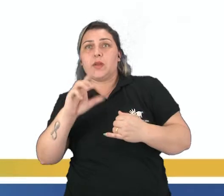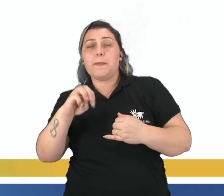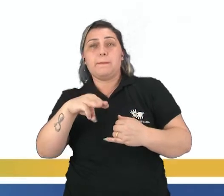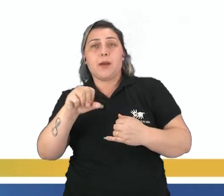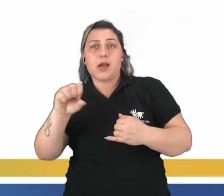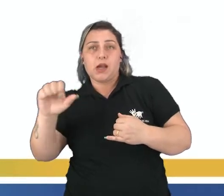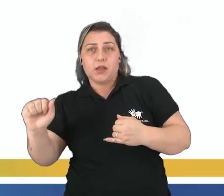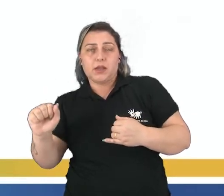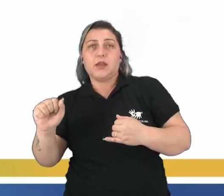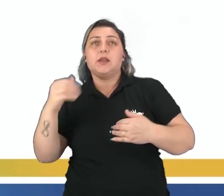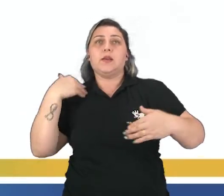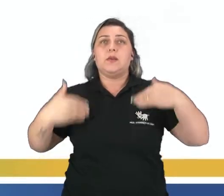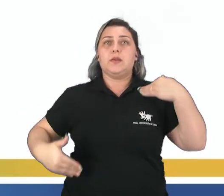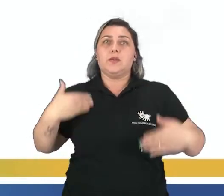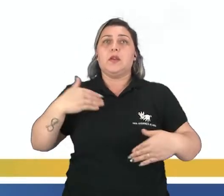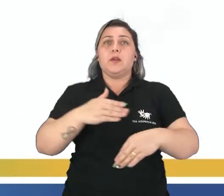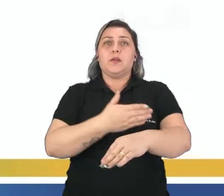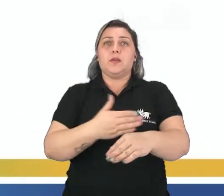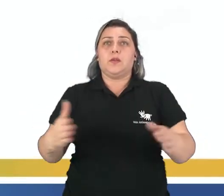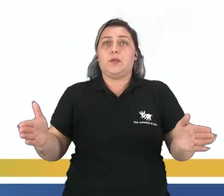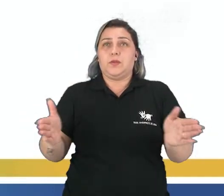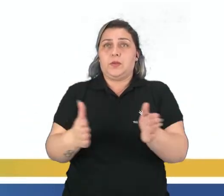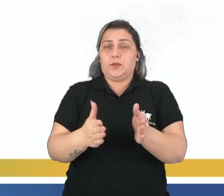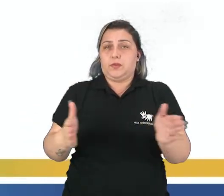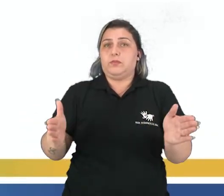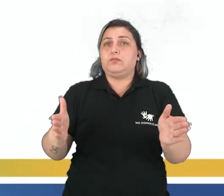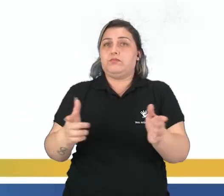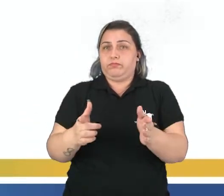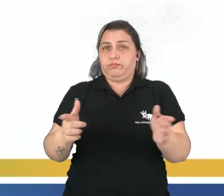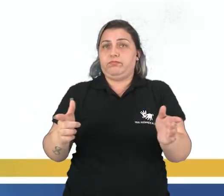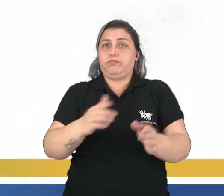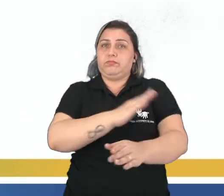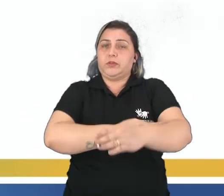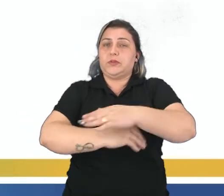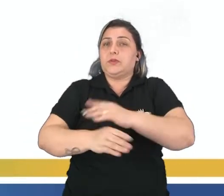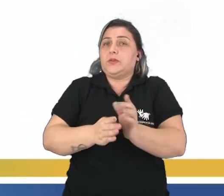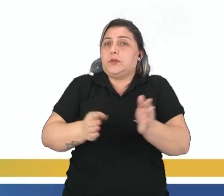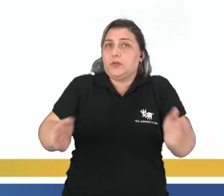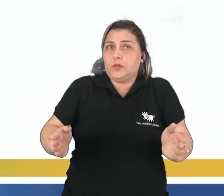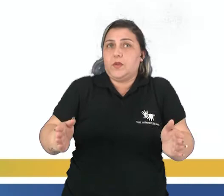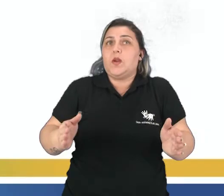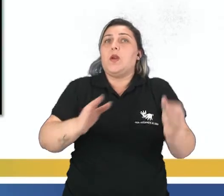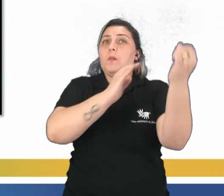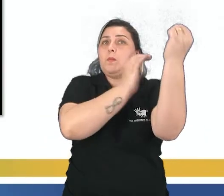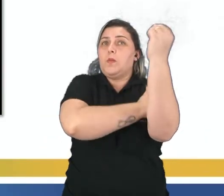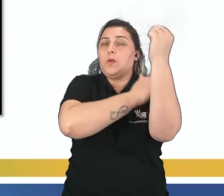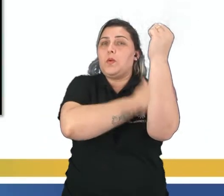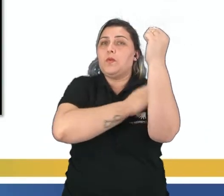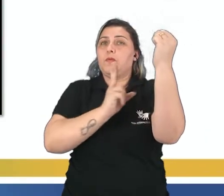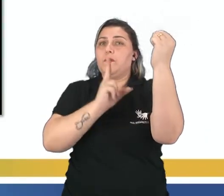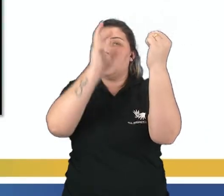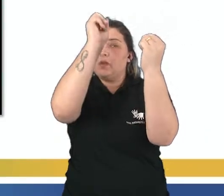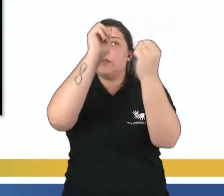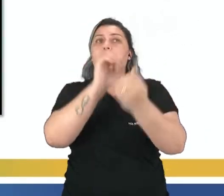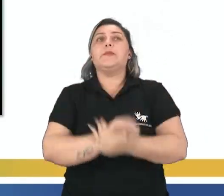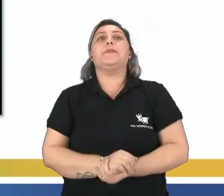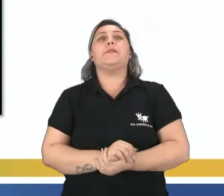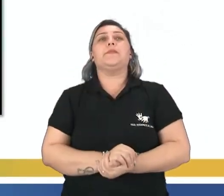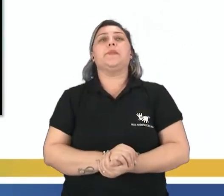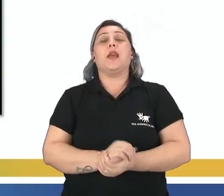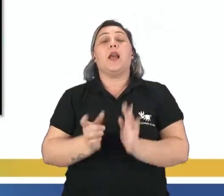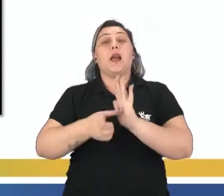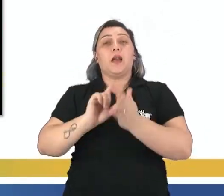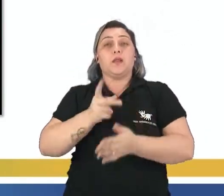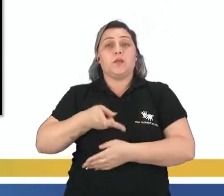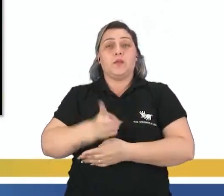massa muscular. Seus braços e pernas são bem desenvolvidos, com músculos fortes e definidos. Então, antes